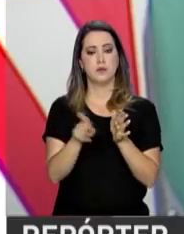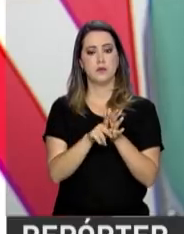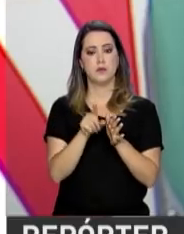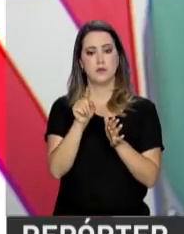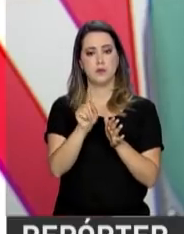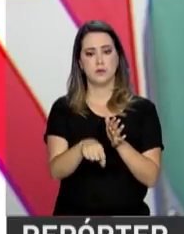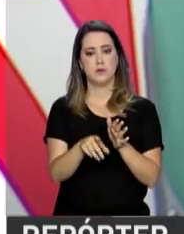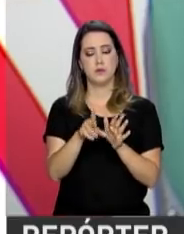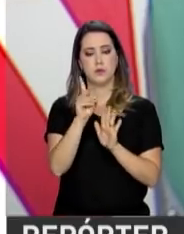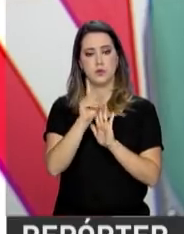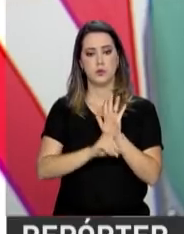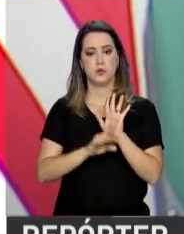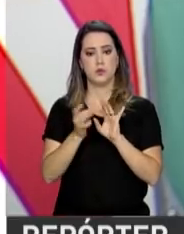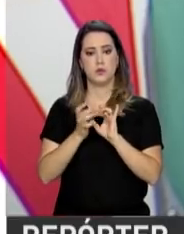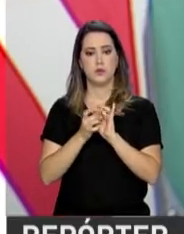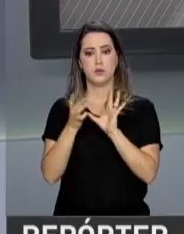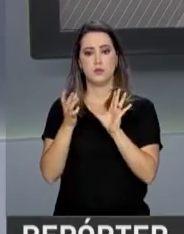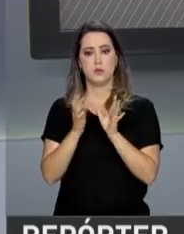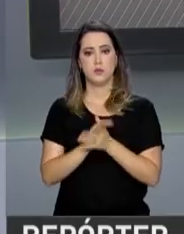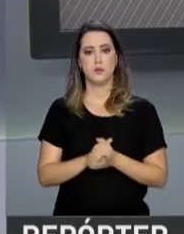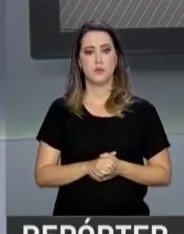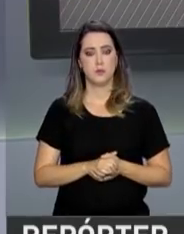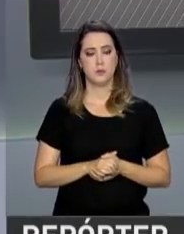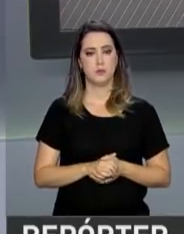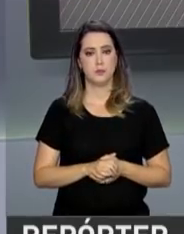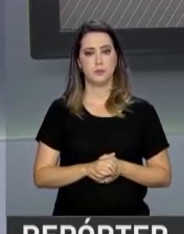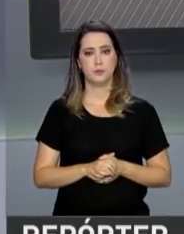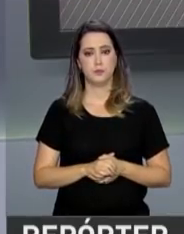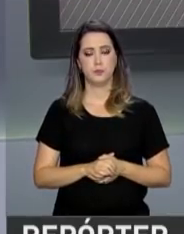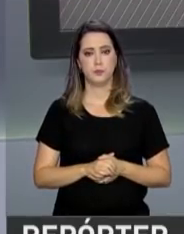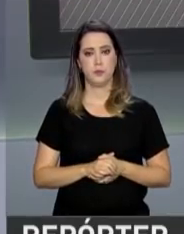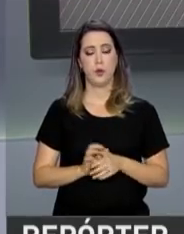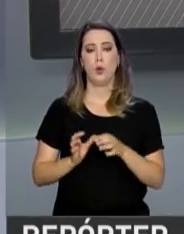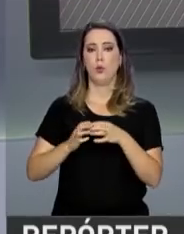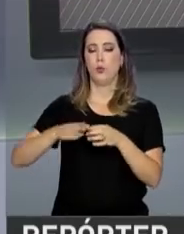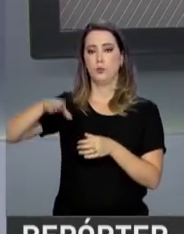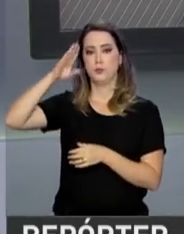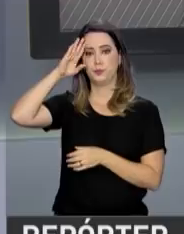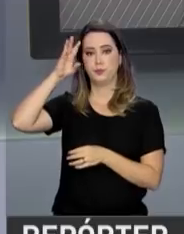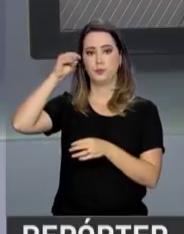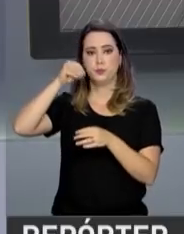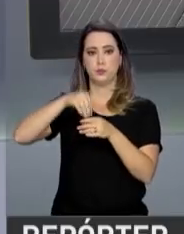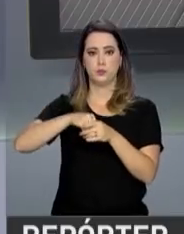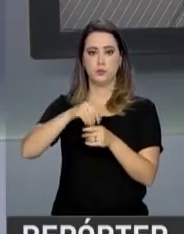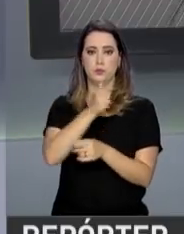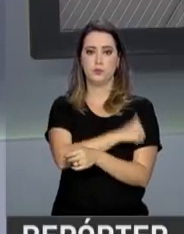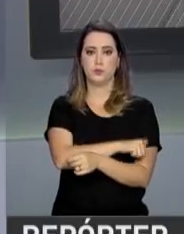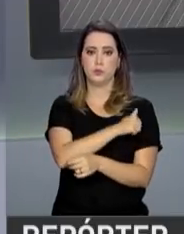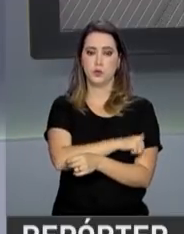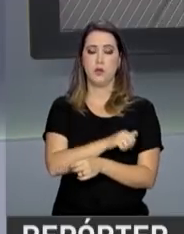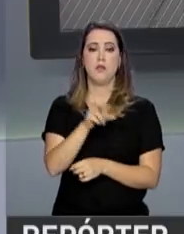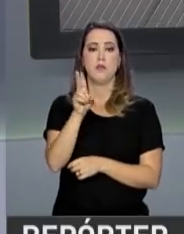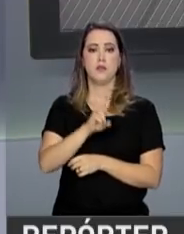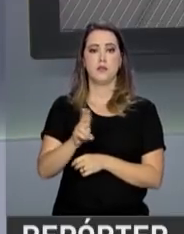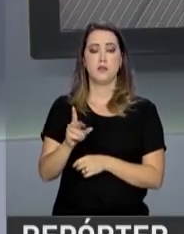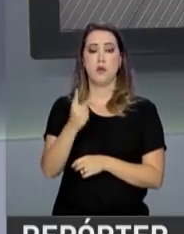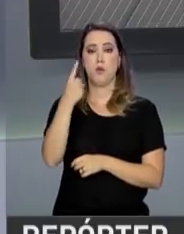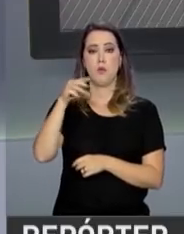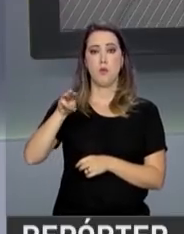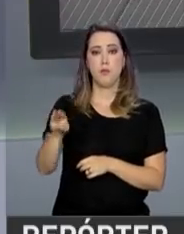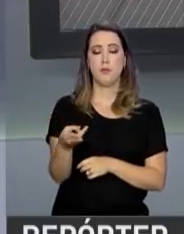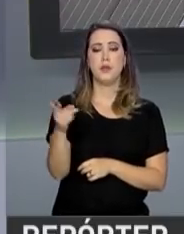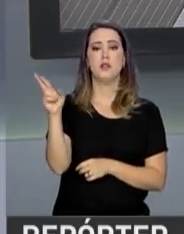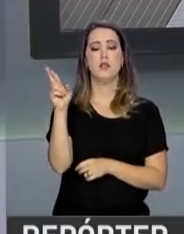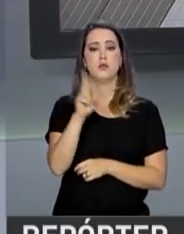direito à liberdade o gabinete de intervenção federal no rio de janeiro vai usar um milhão cento e trinta e dois